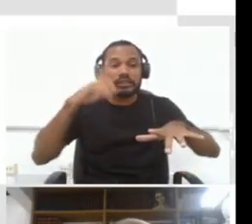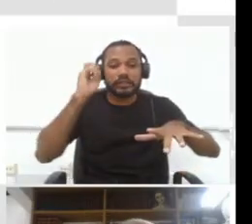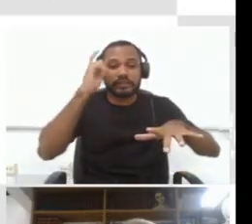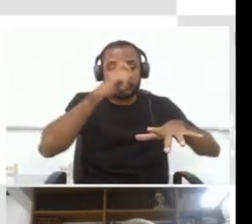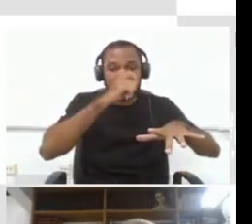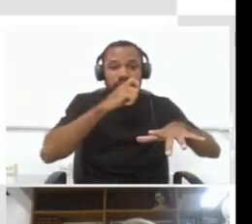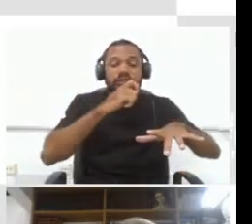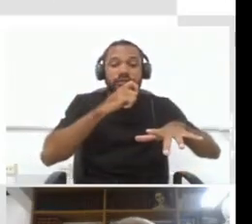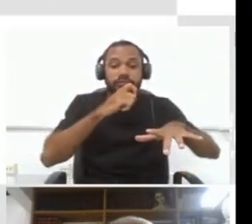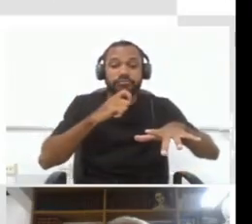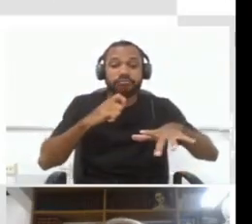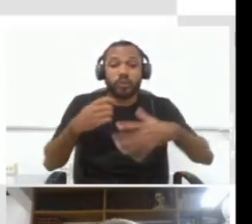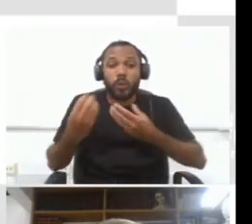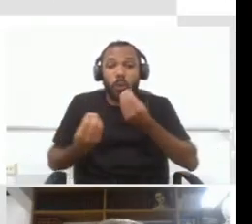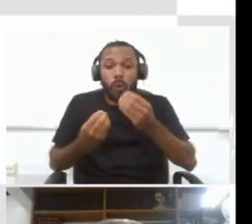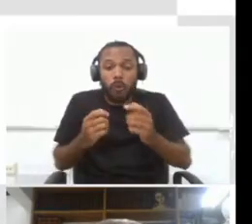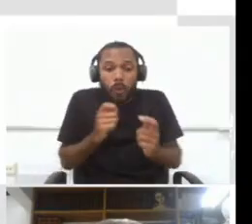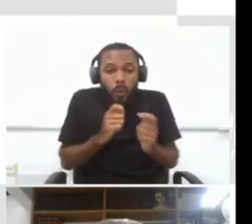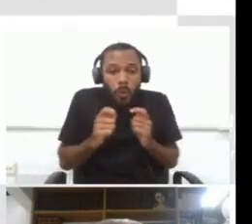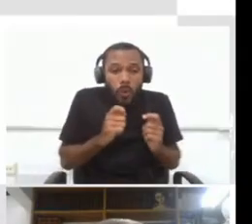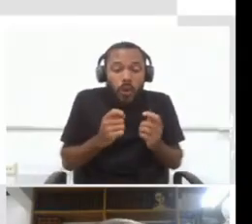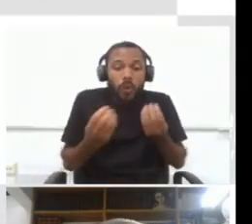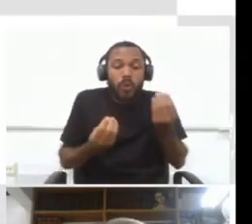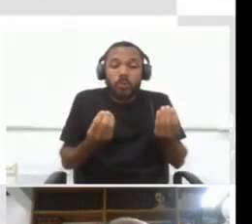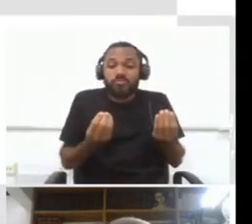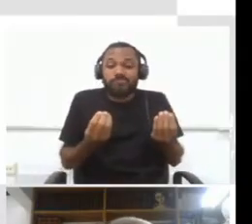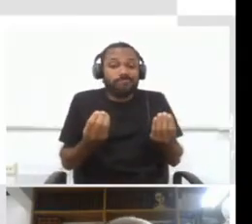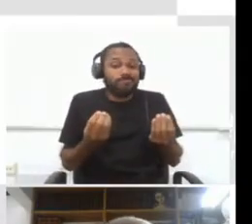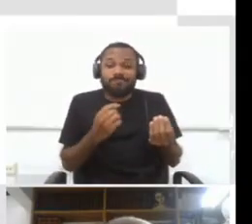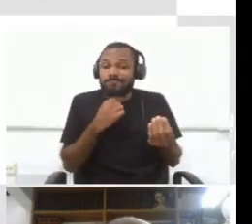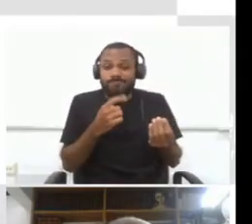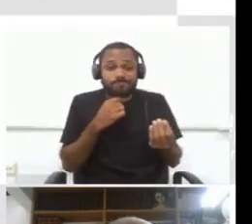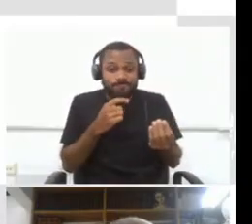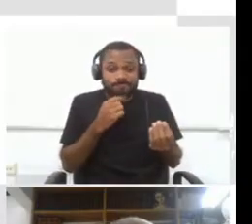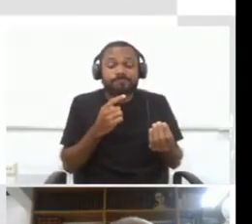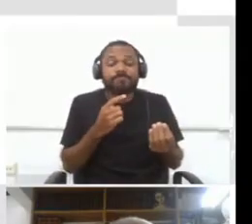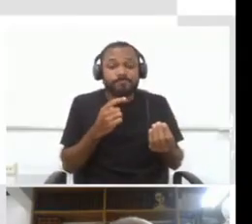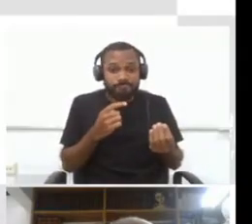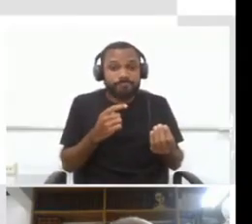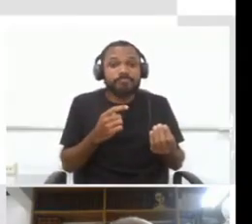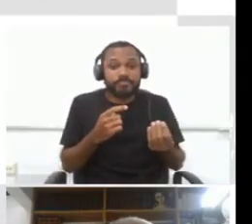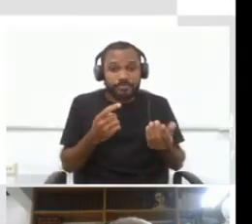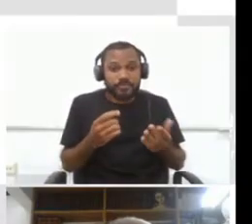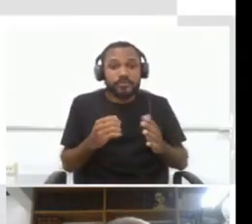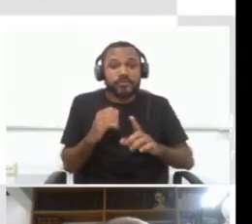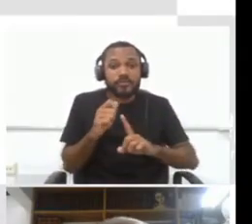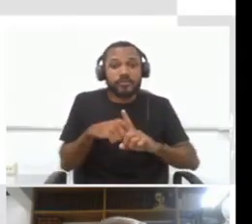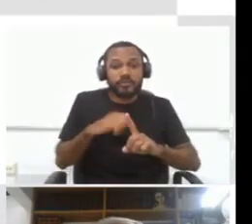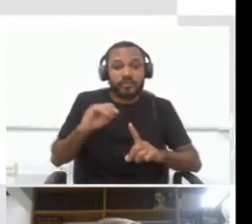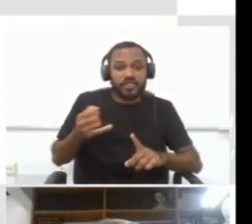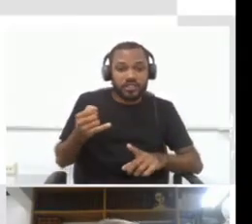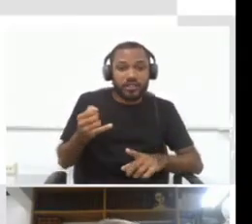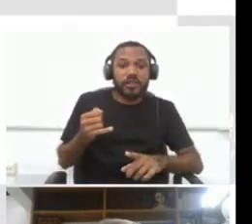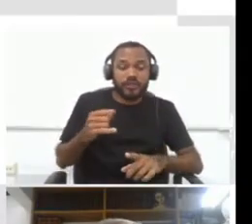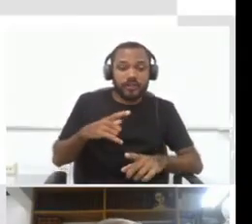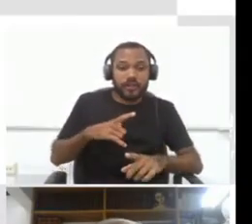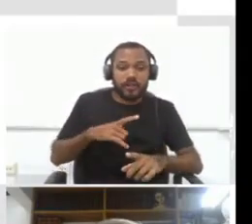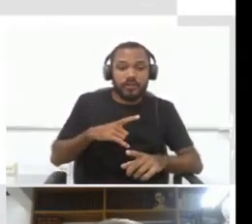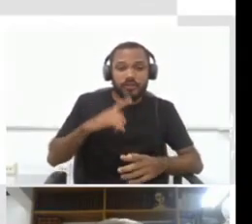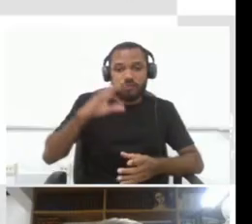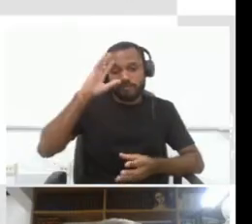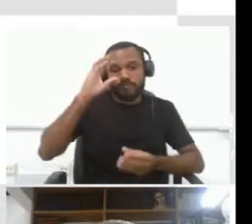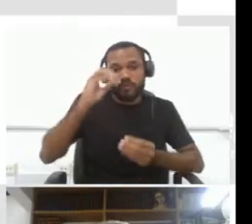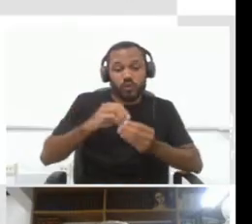vazamento, a Petrobras não conseguir atender. Em janeiro de 2024, o IBAMA classificou a exploração nesse bloco como de